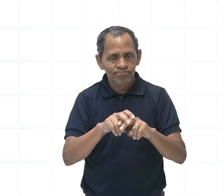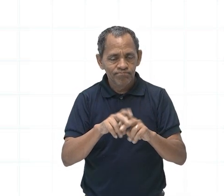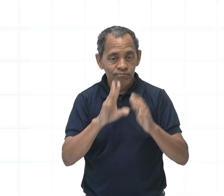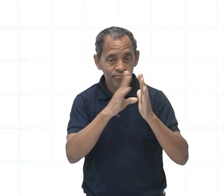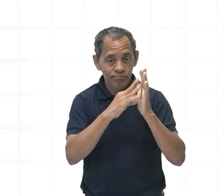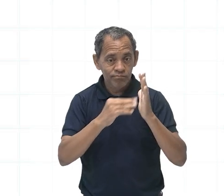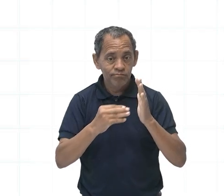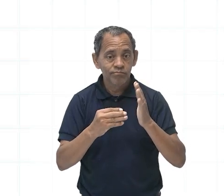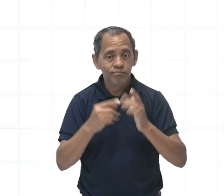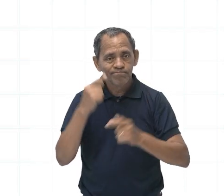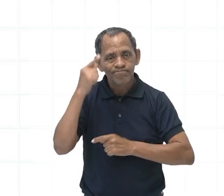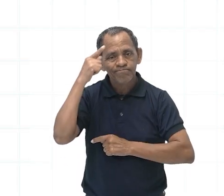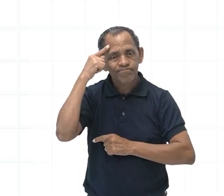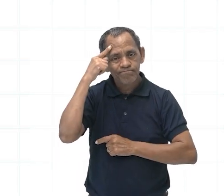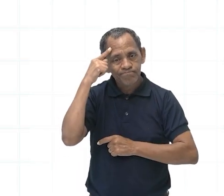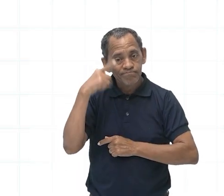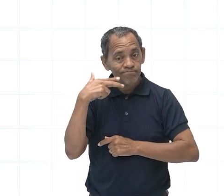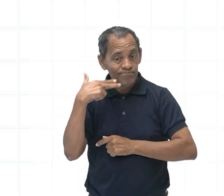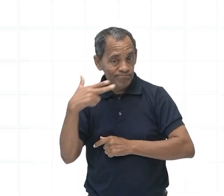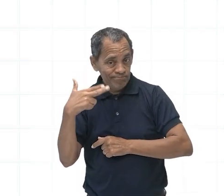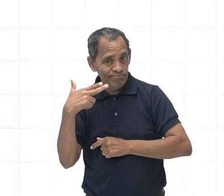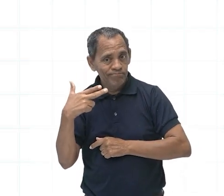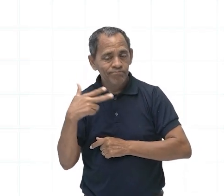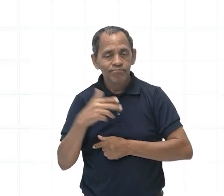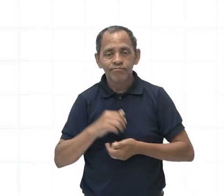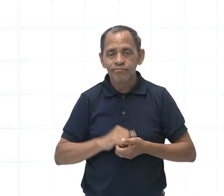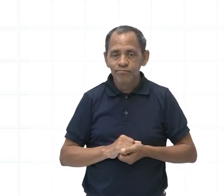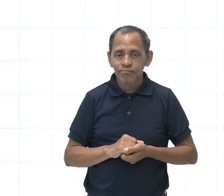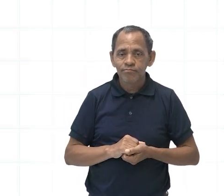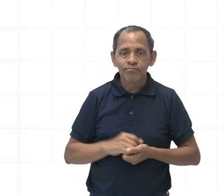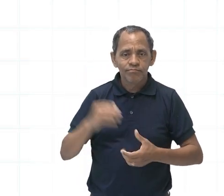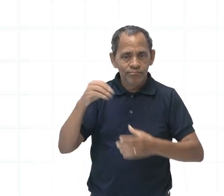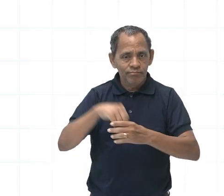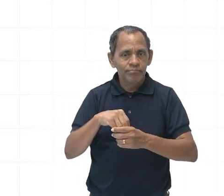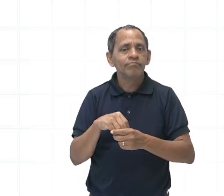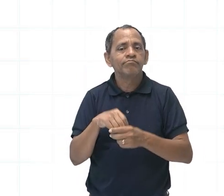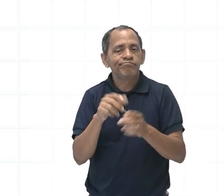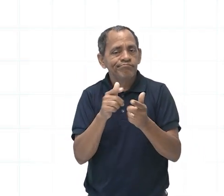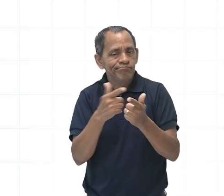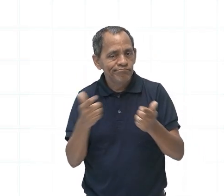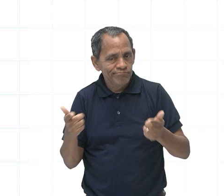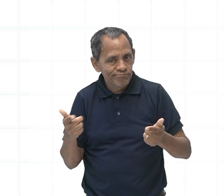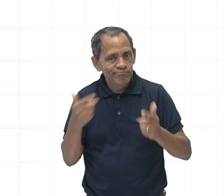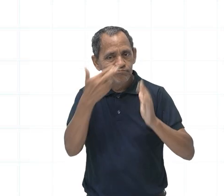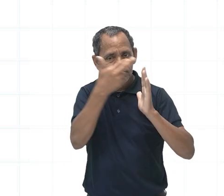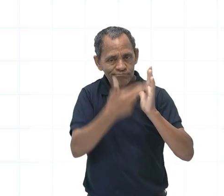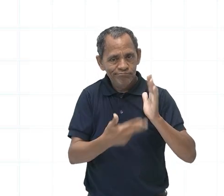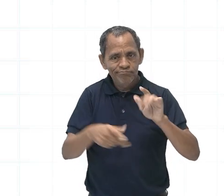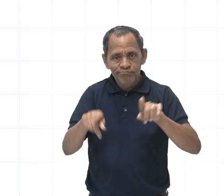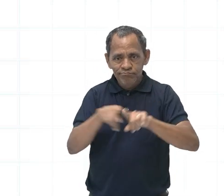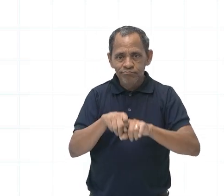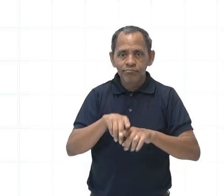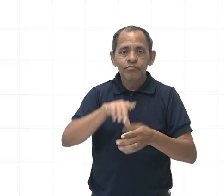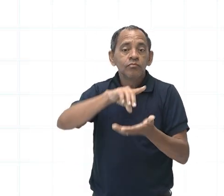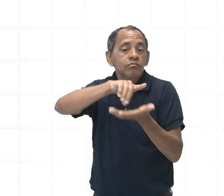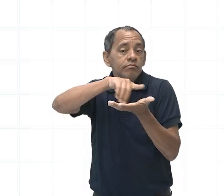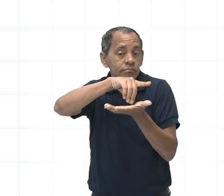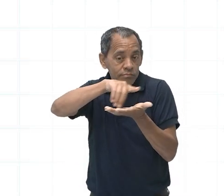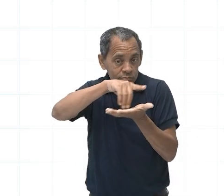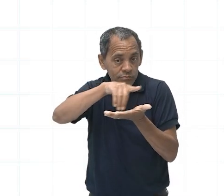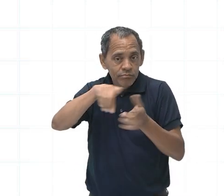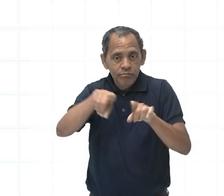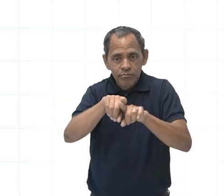modelo idealizado de língua que se apresenta nas gramáticas normativas e nos dicionários, e os modos de